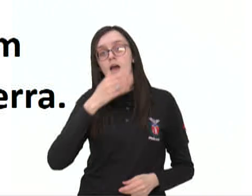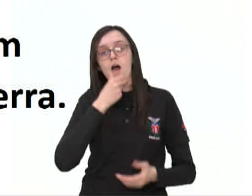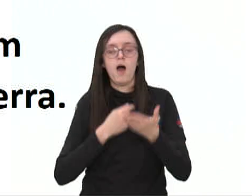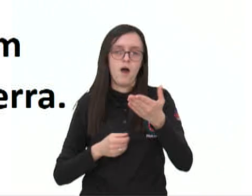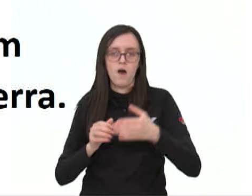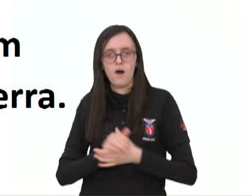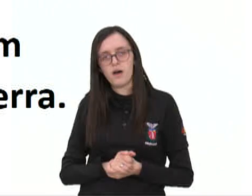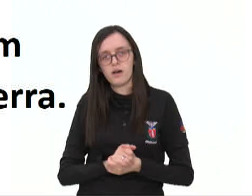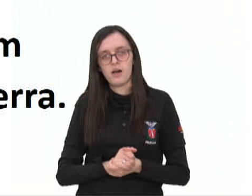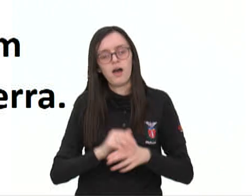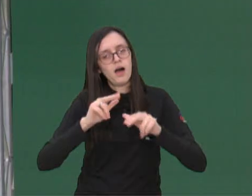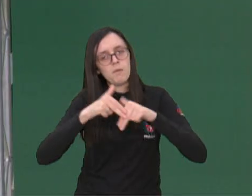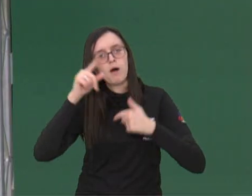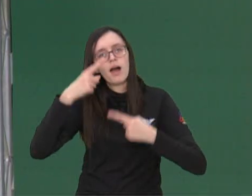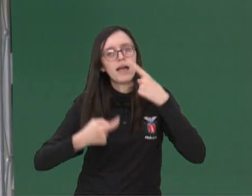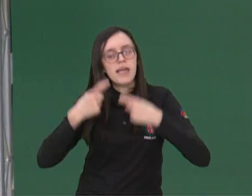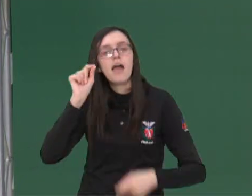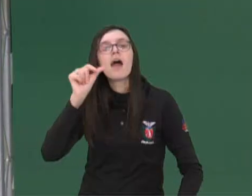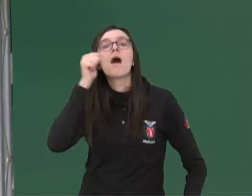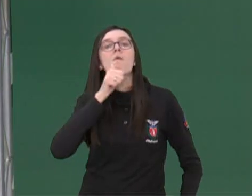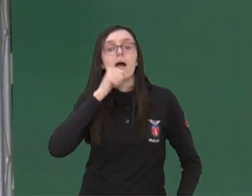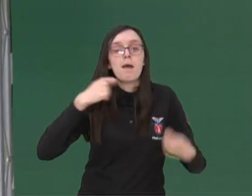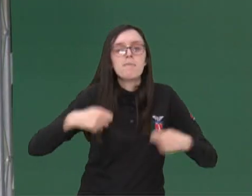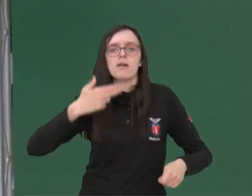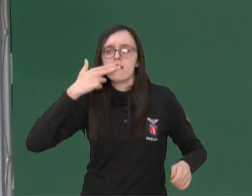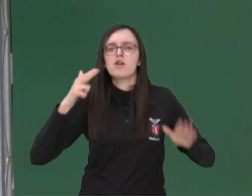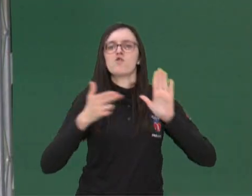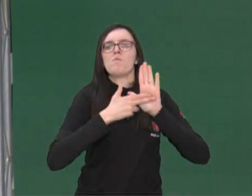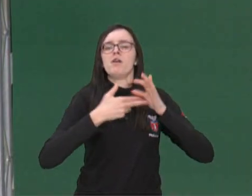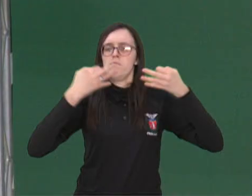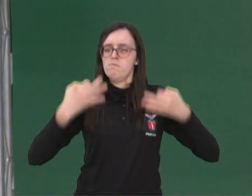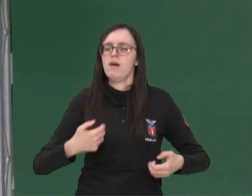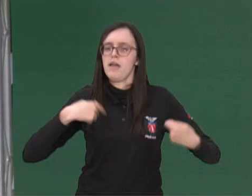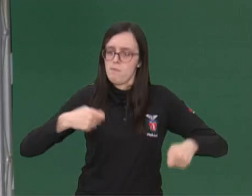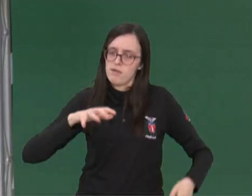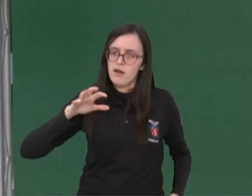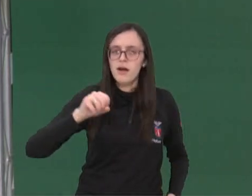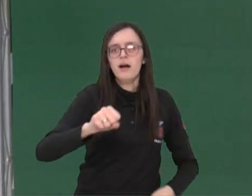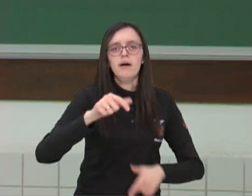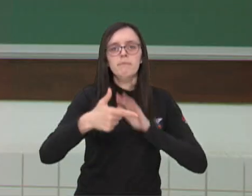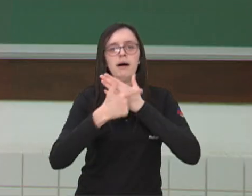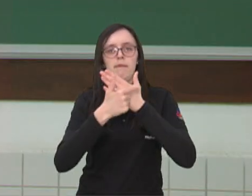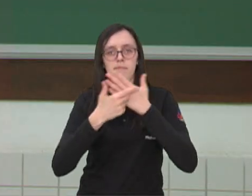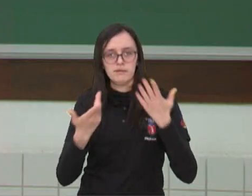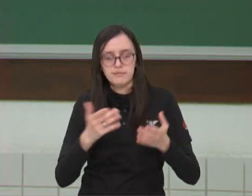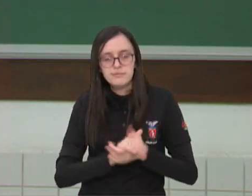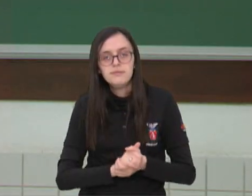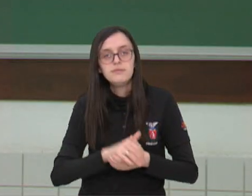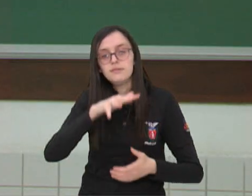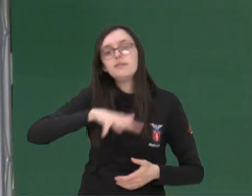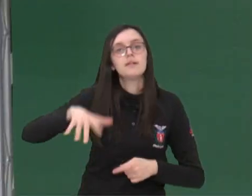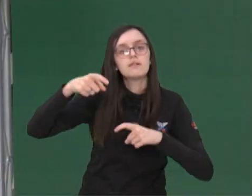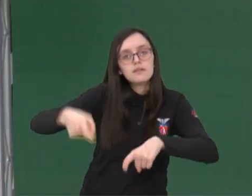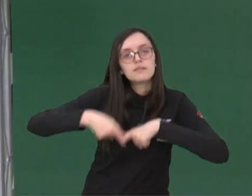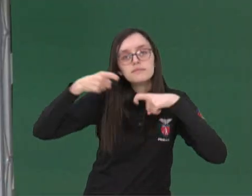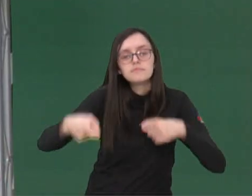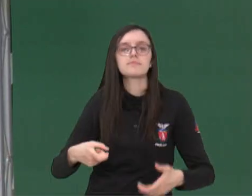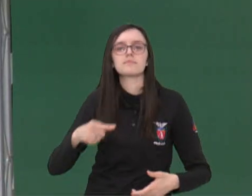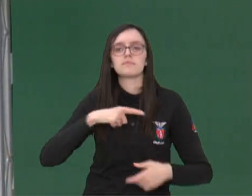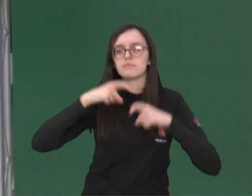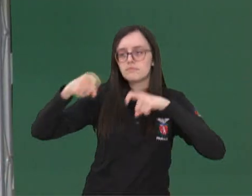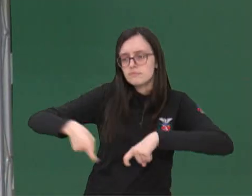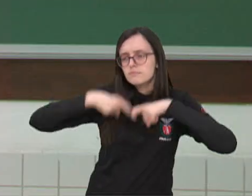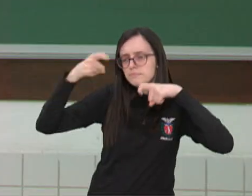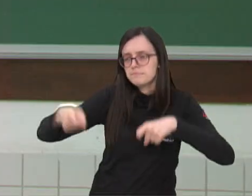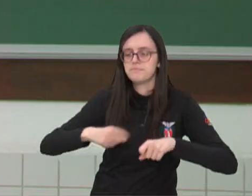homens. Por causa da guerra, as mulheres tiveram que assumir esses papéis. Na área rural, o cultivo dos campos e